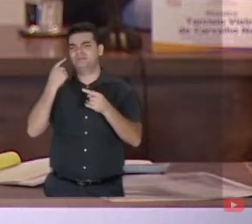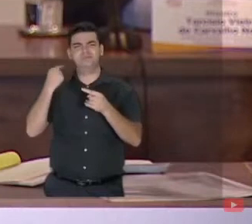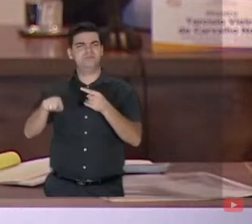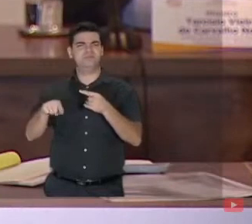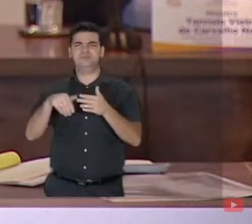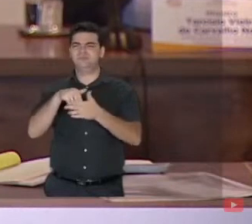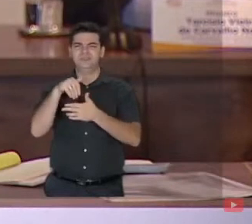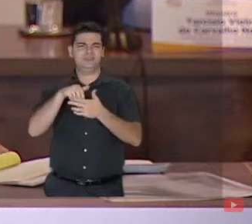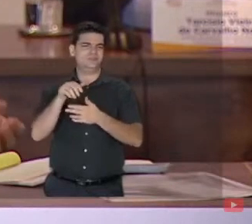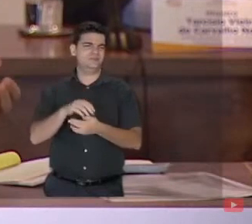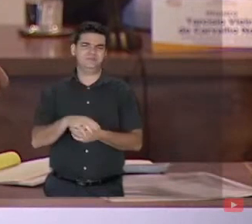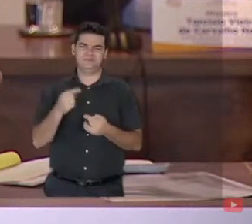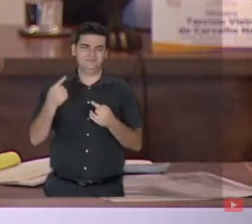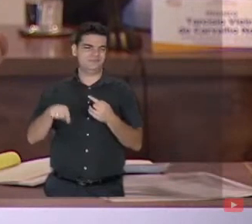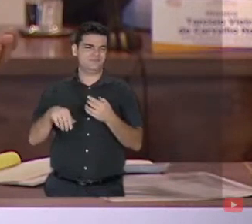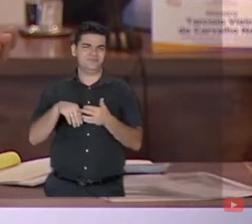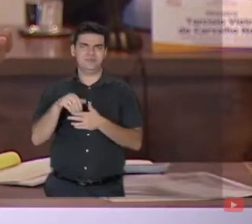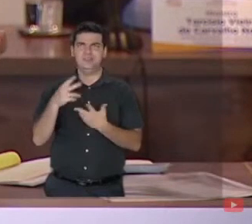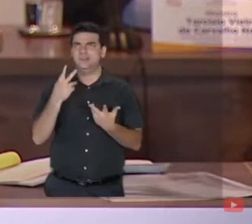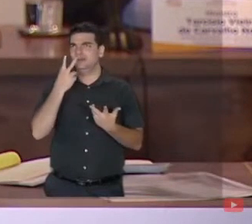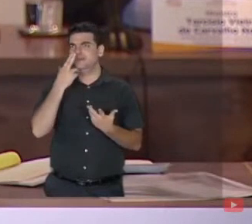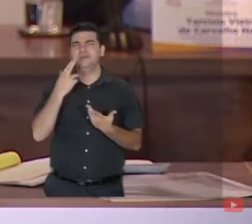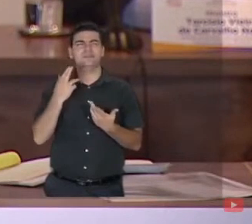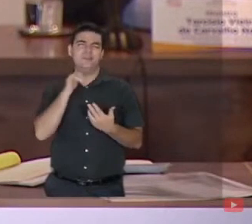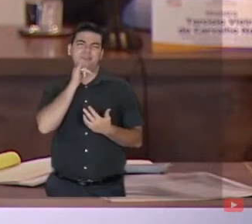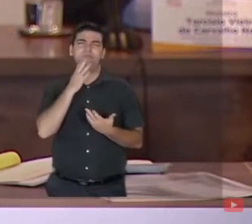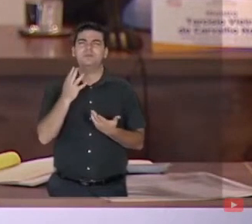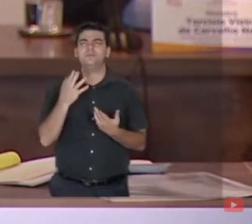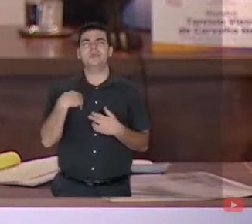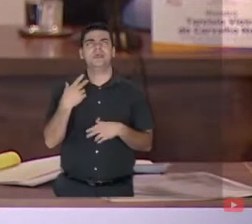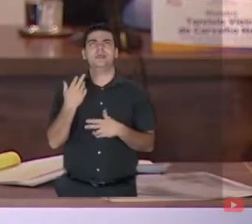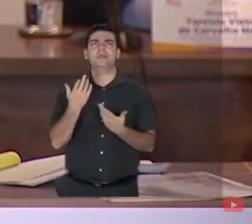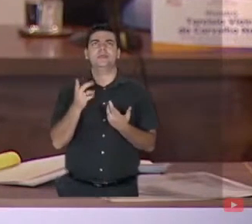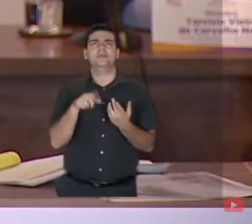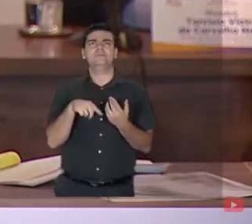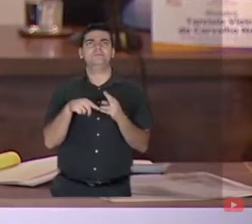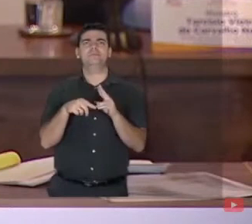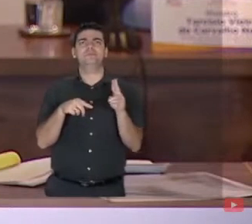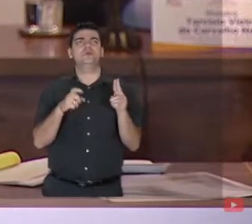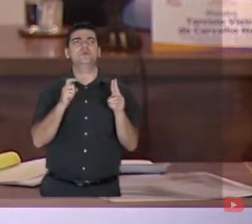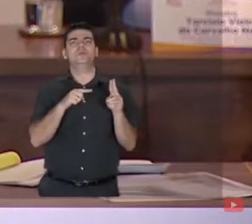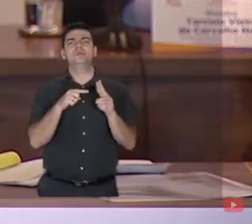Eram informações com, vou dar um exemplo, nome,